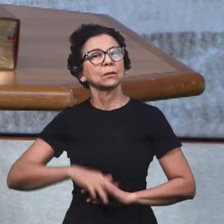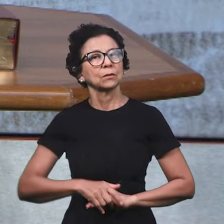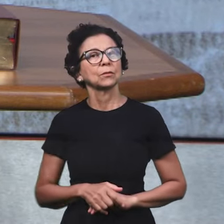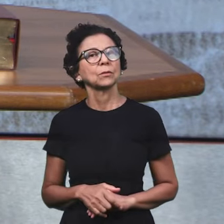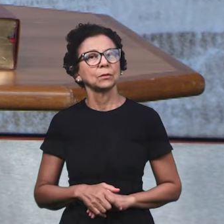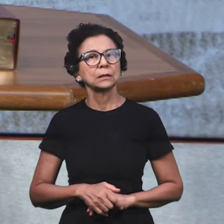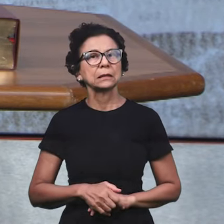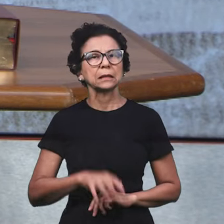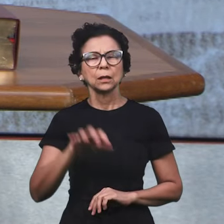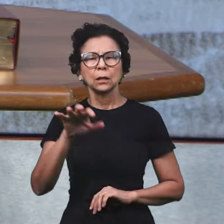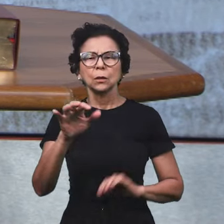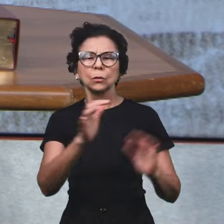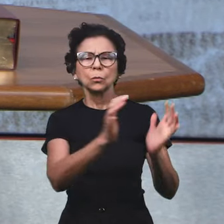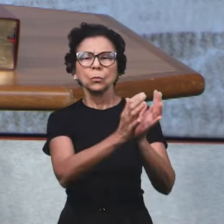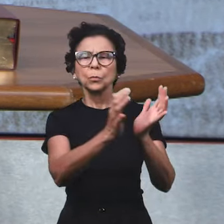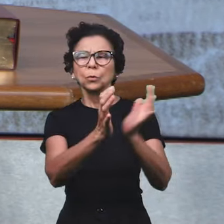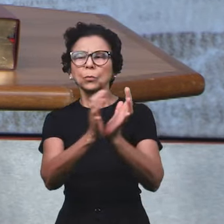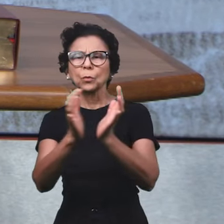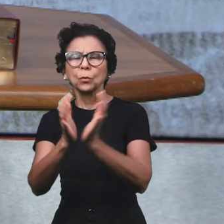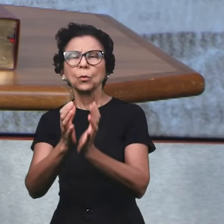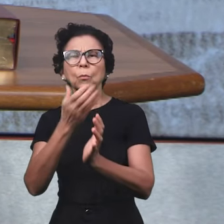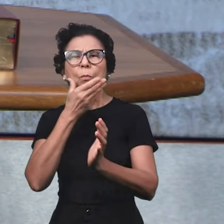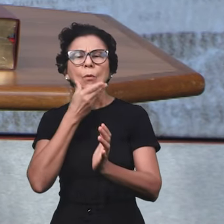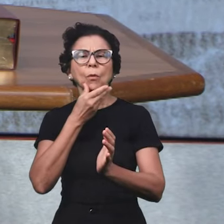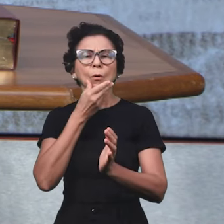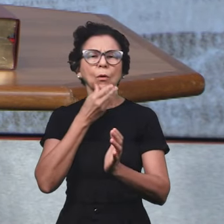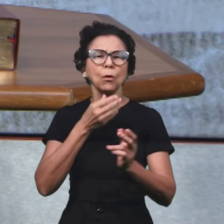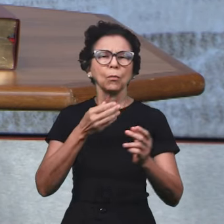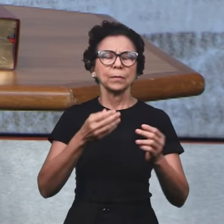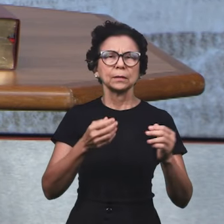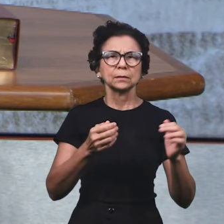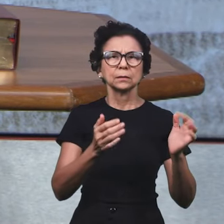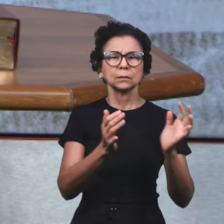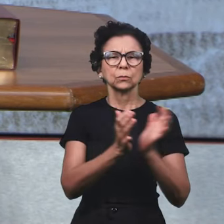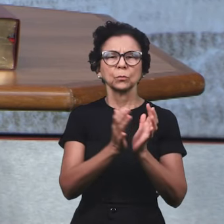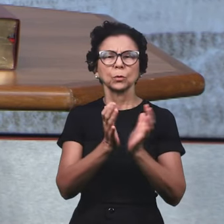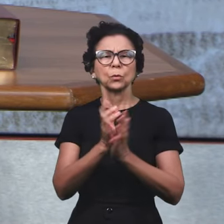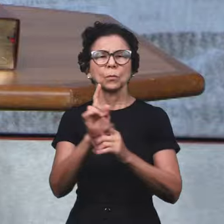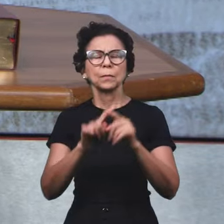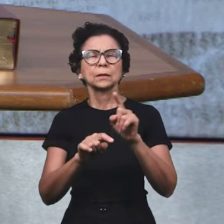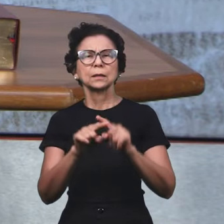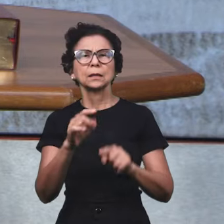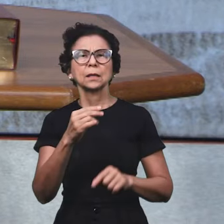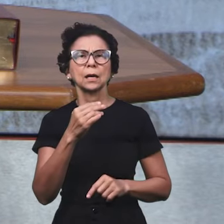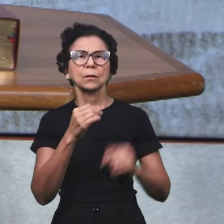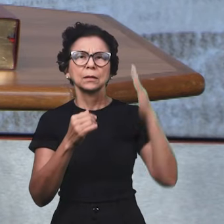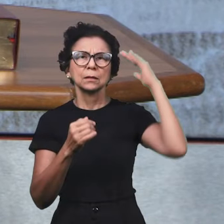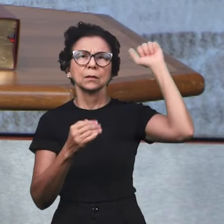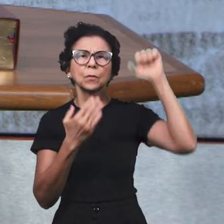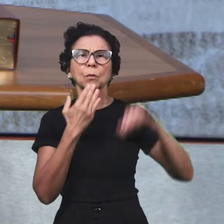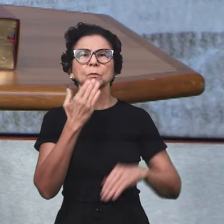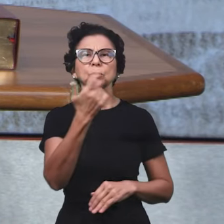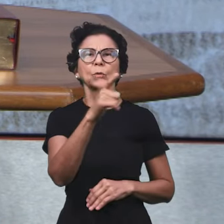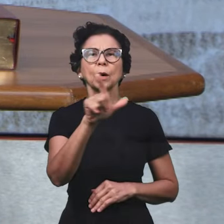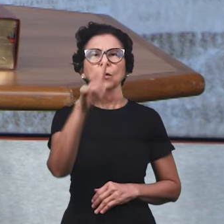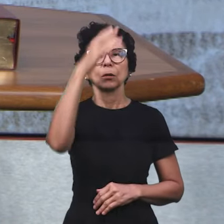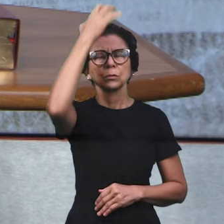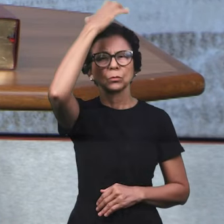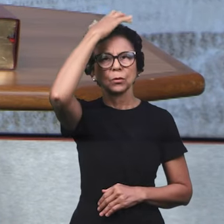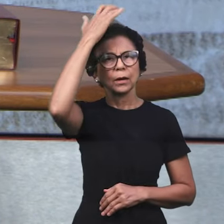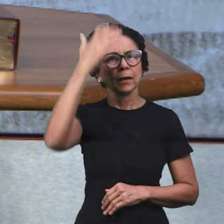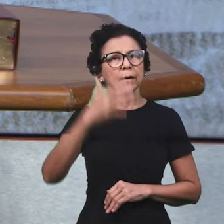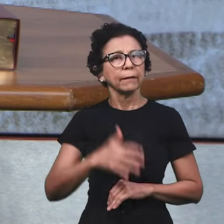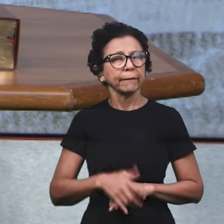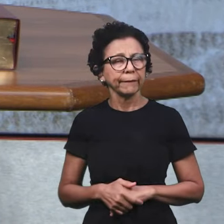de onde viriam os materiais, a madeira que ele pediu a Irão. Vemos como isso seria